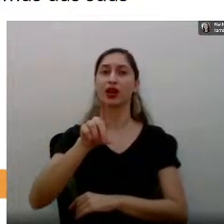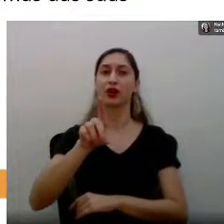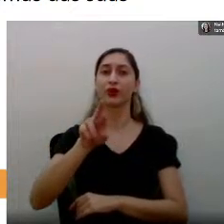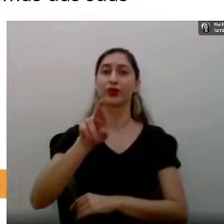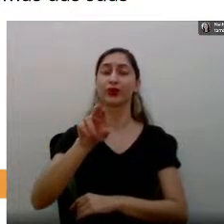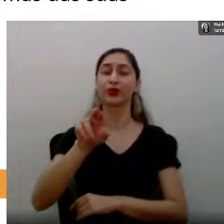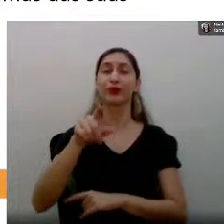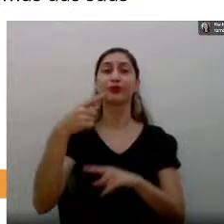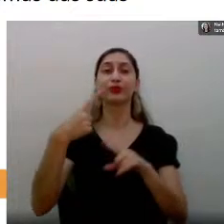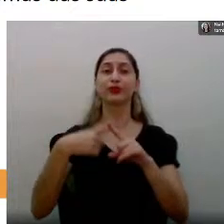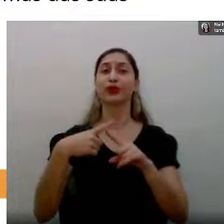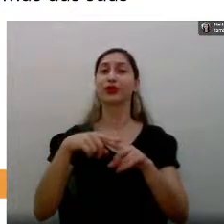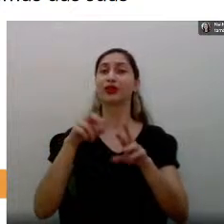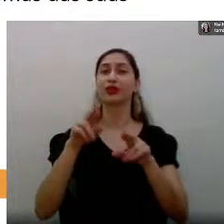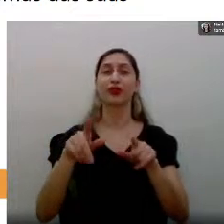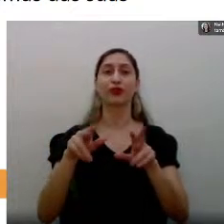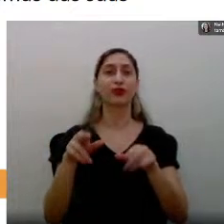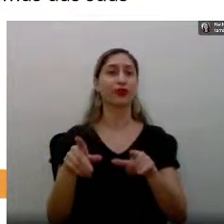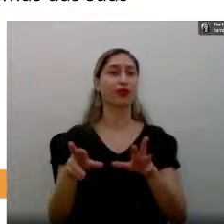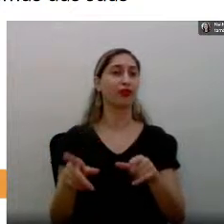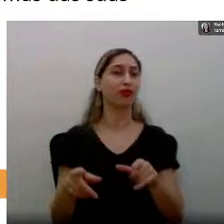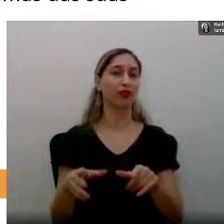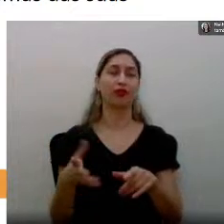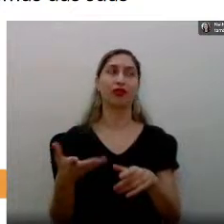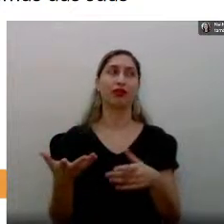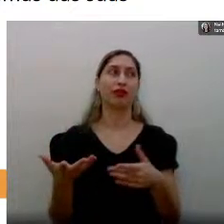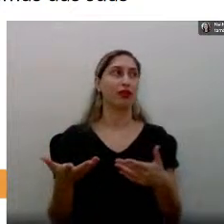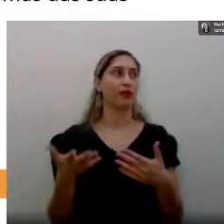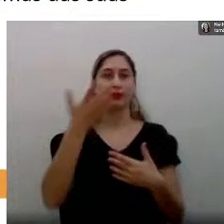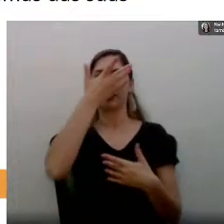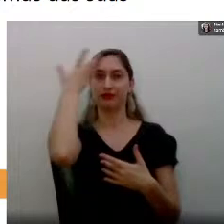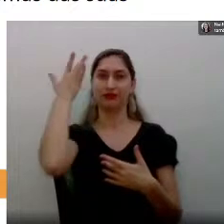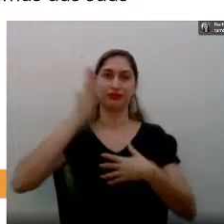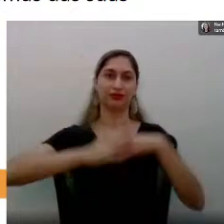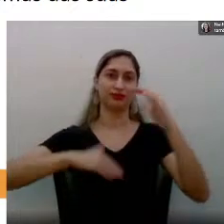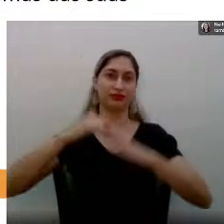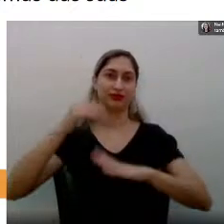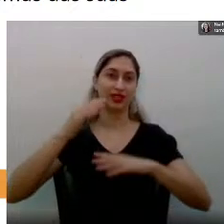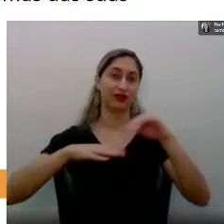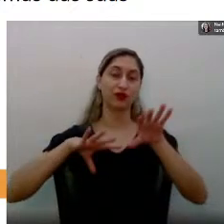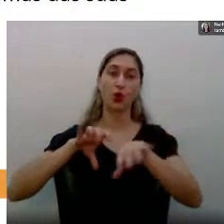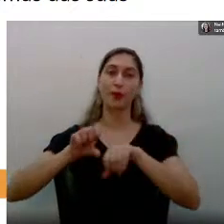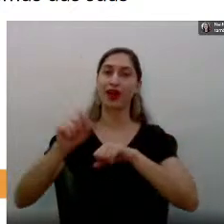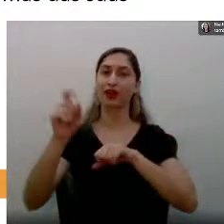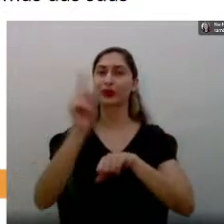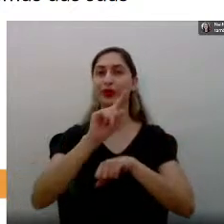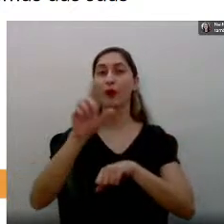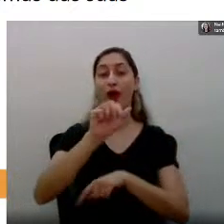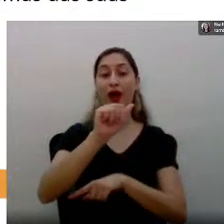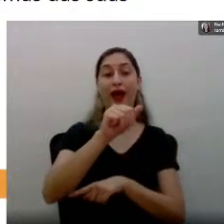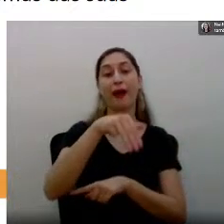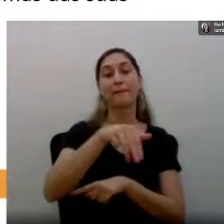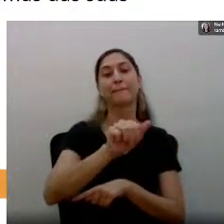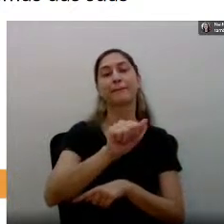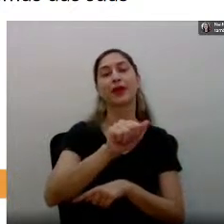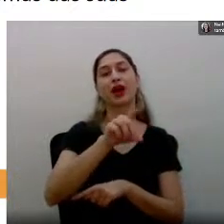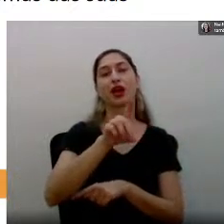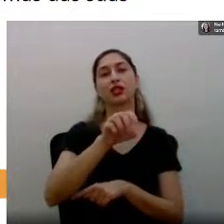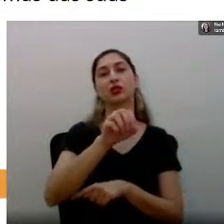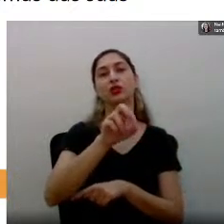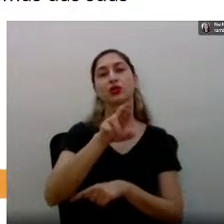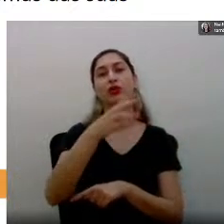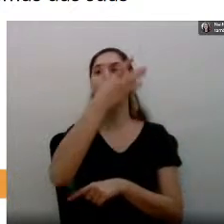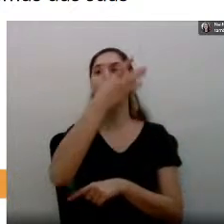não são profissionais não mostra o físico formado nós transformar Ah tá o que não é demérito para nenhum Ok E